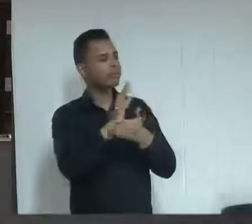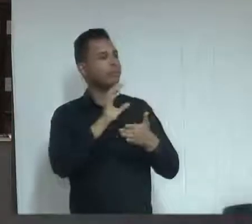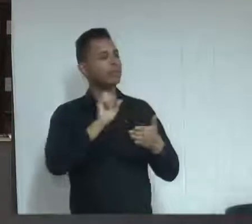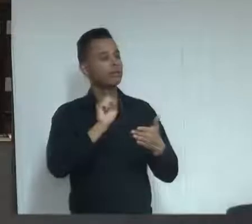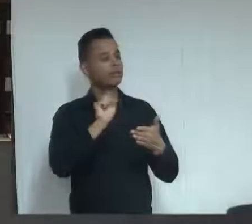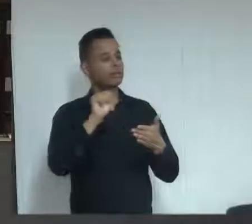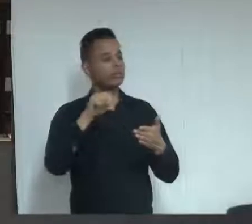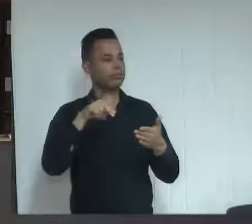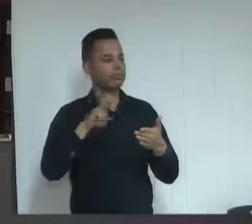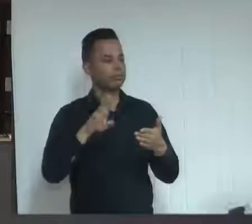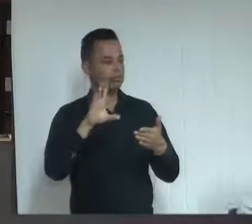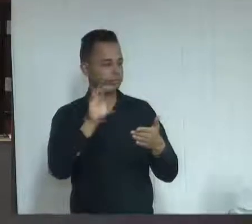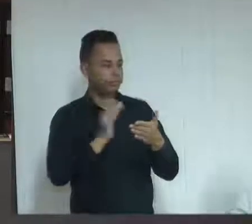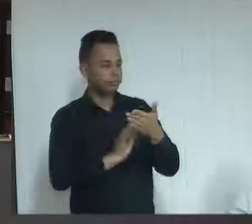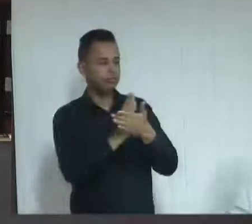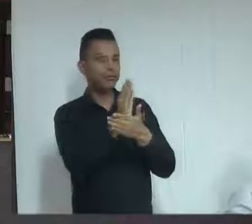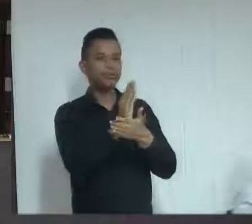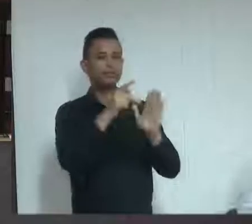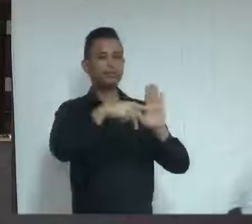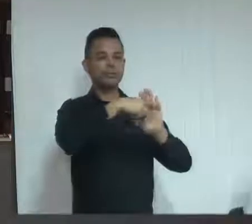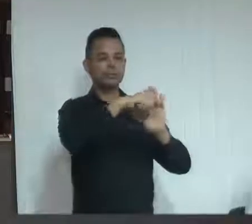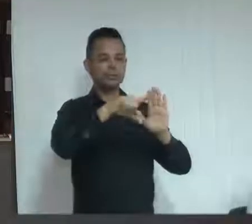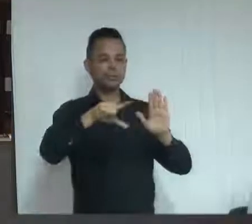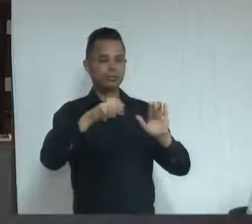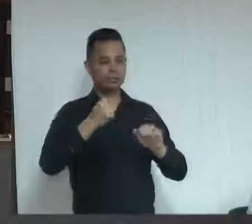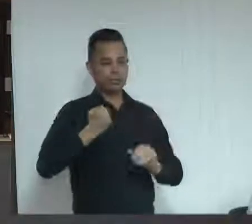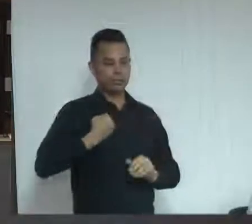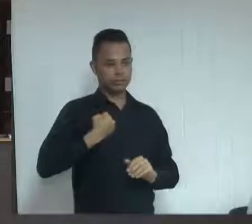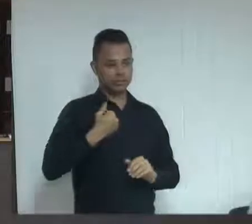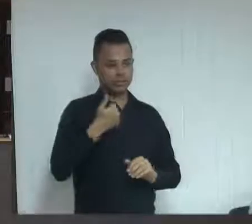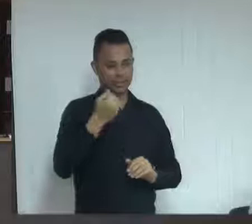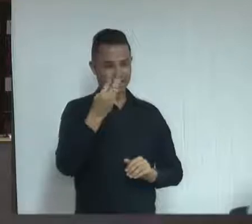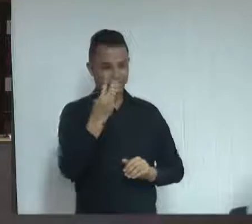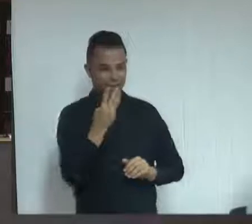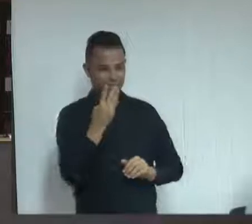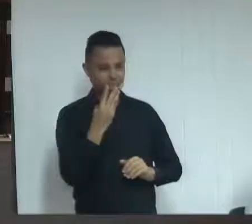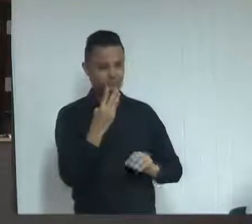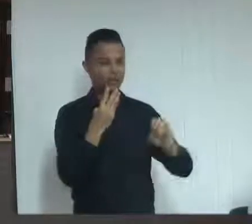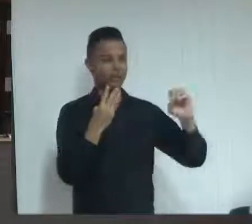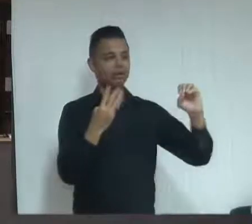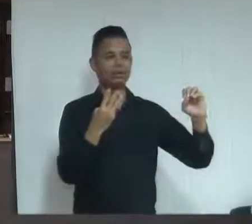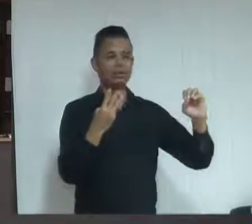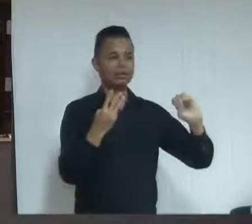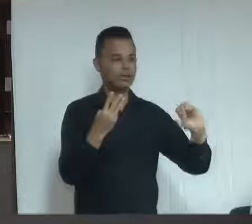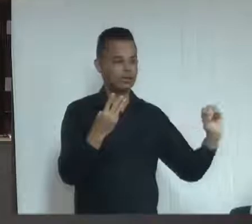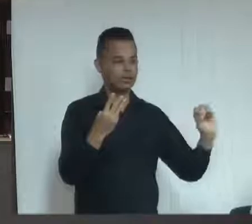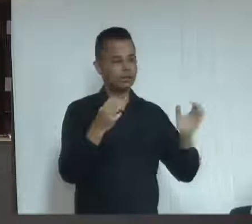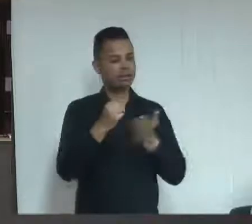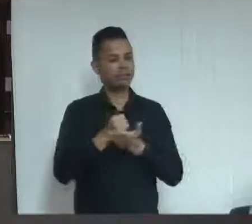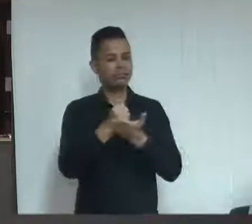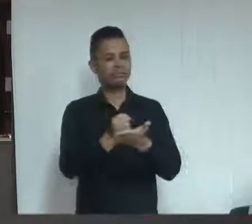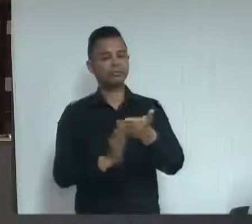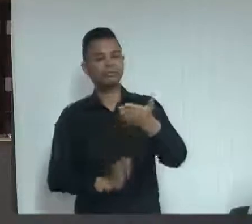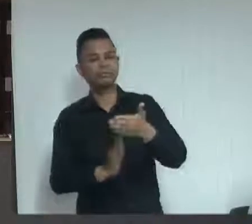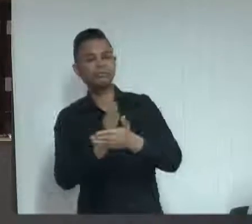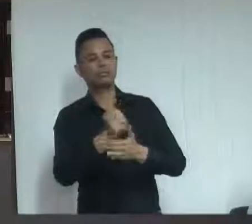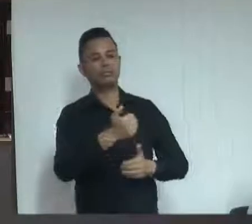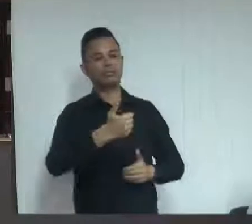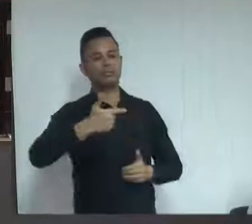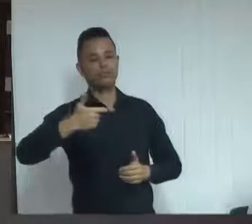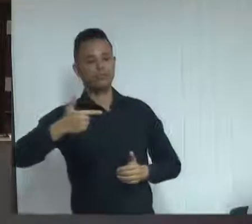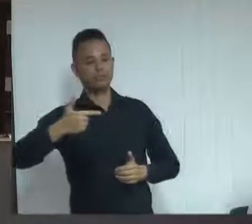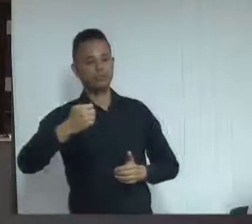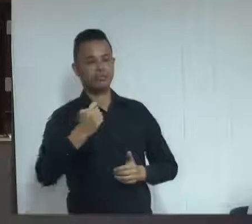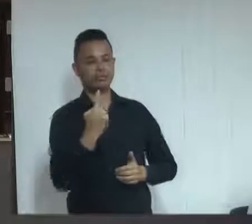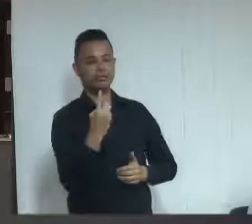Rebeca. Aprovo. Senhor presidente, o projeto foi aprovado por 13 votos favoráveis e nenhum em contrário. Portanto, está aprovado por 12 votos favoráveis,